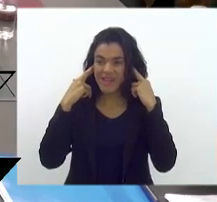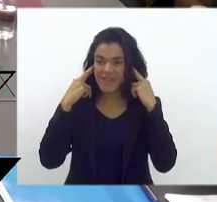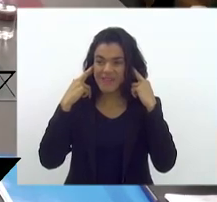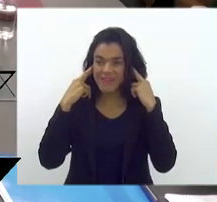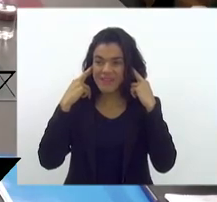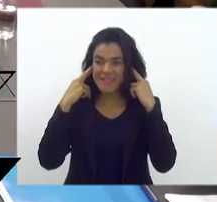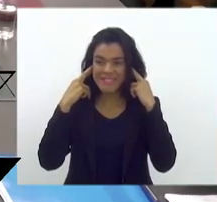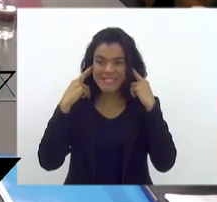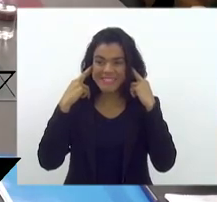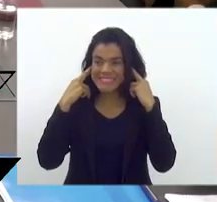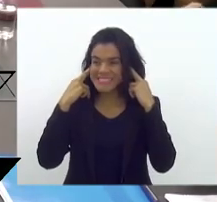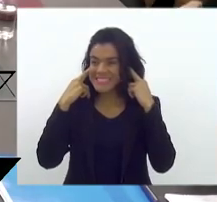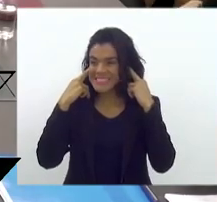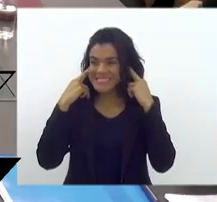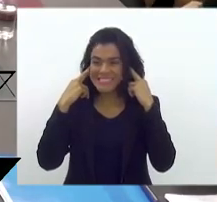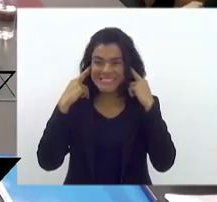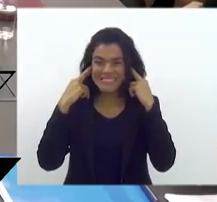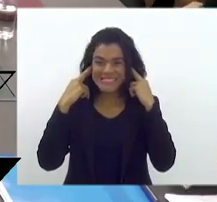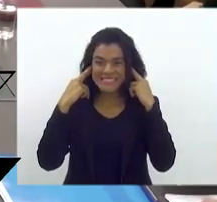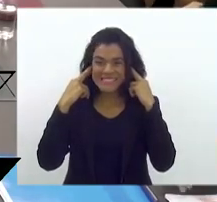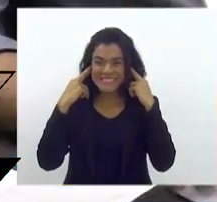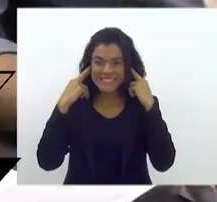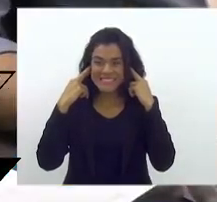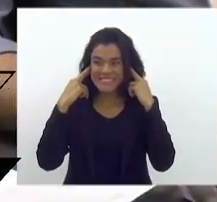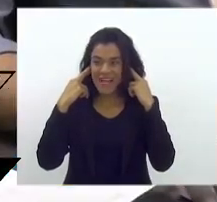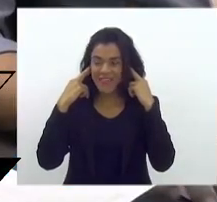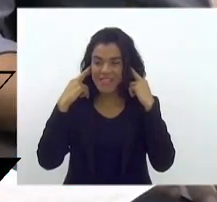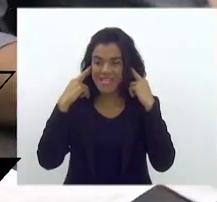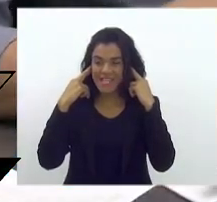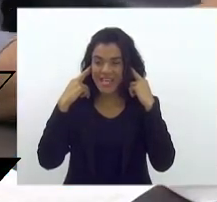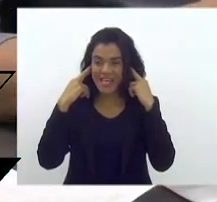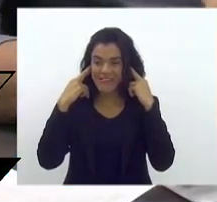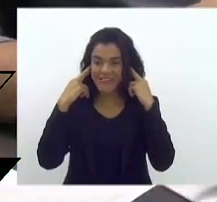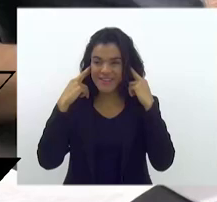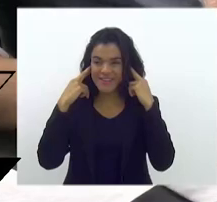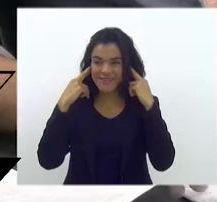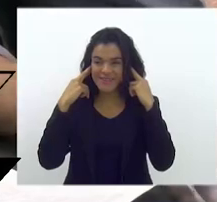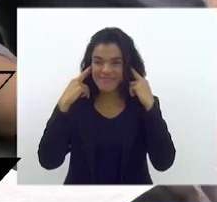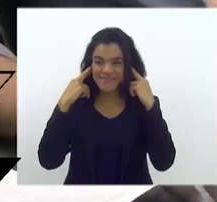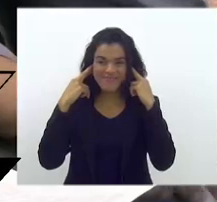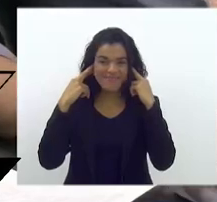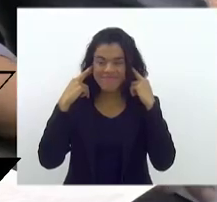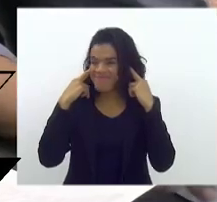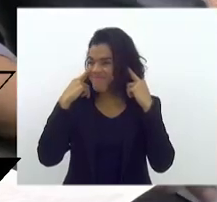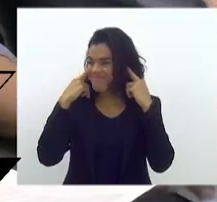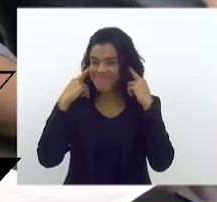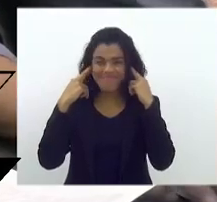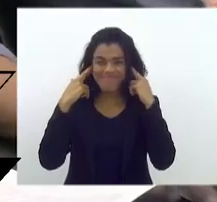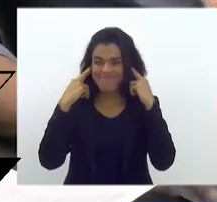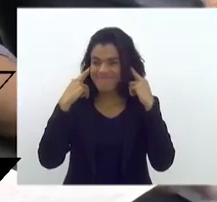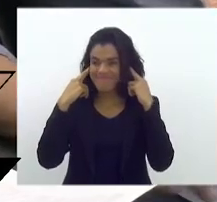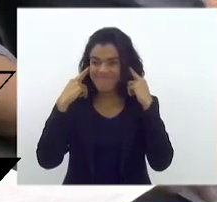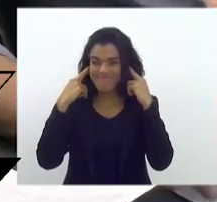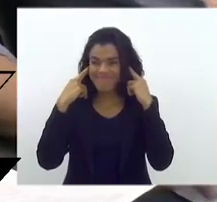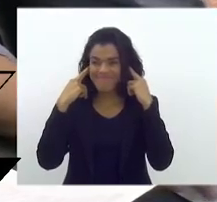8958, ela dispõe sobre a treinamento e obrigatoriedade profissional do fisioterapeuta nas unidades de terapia